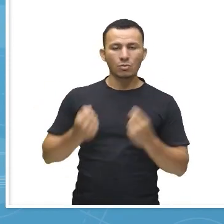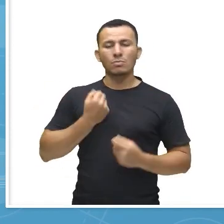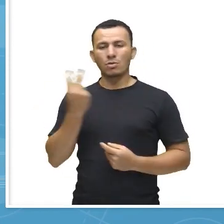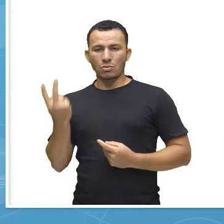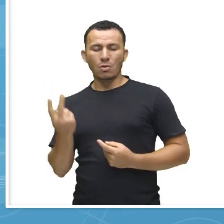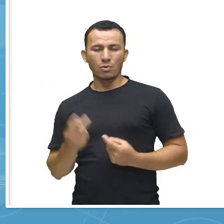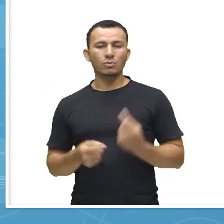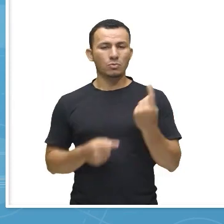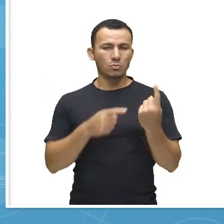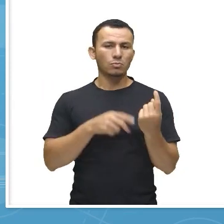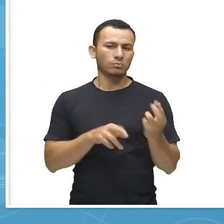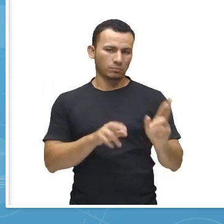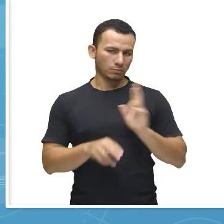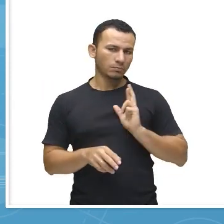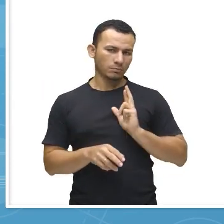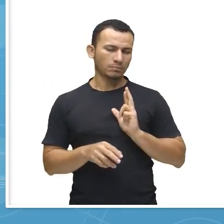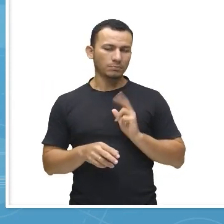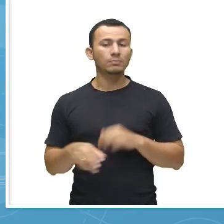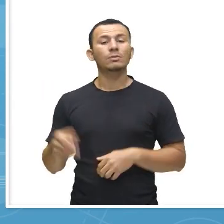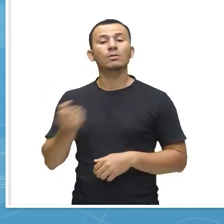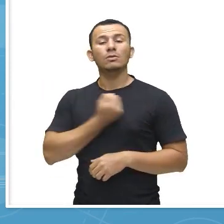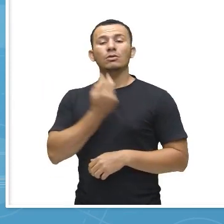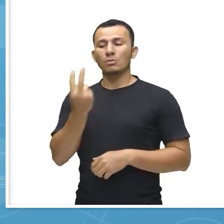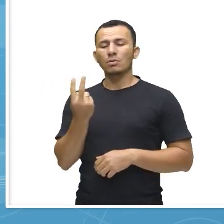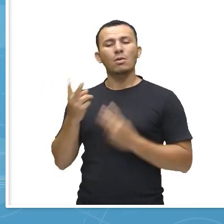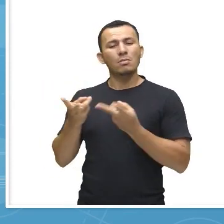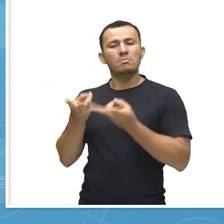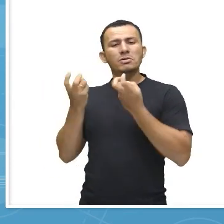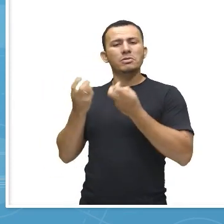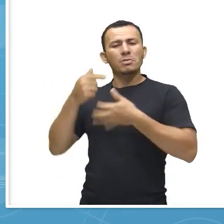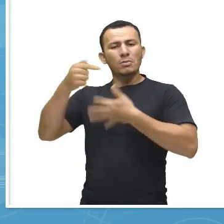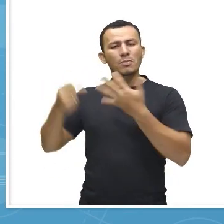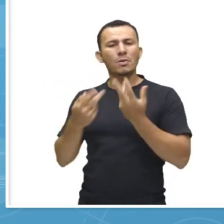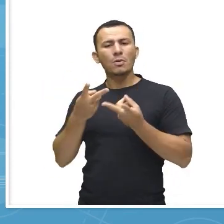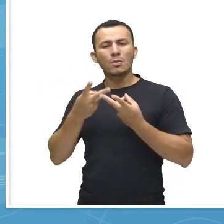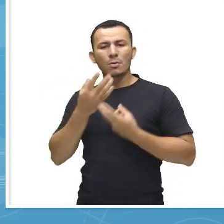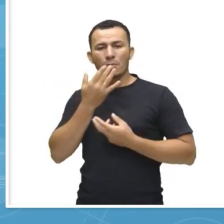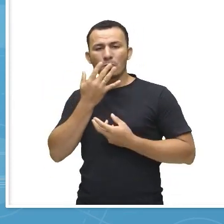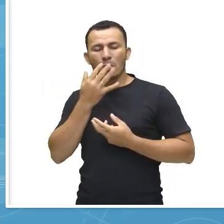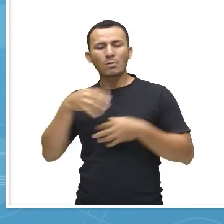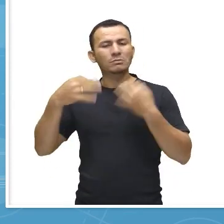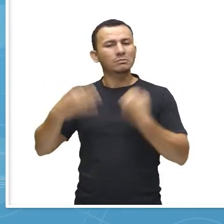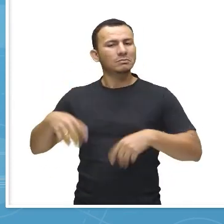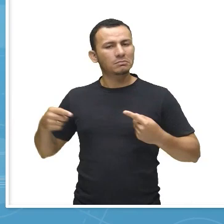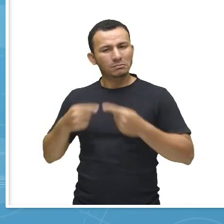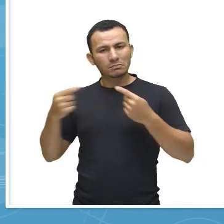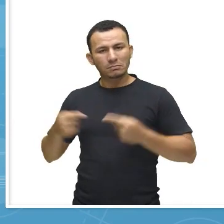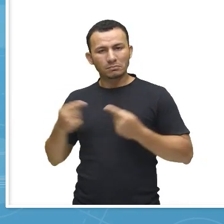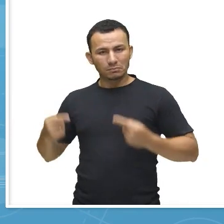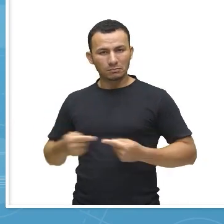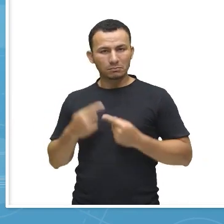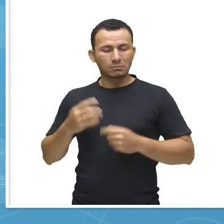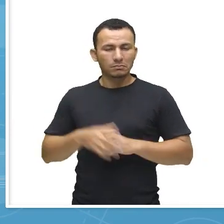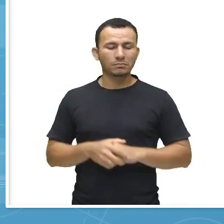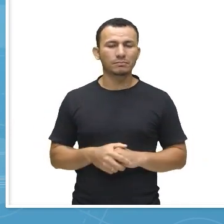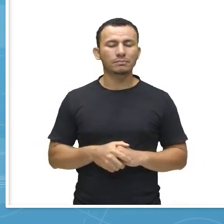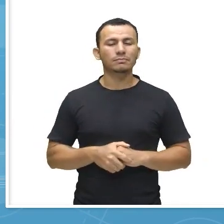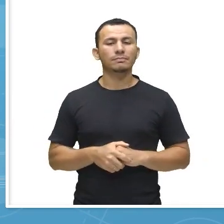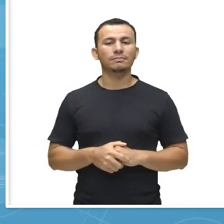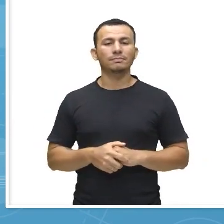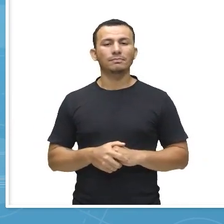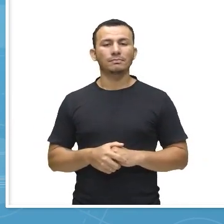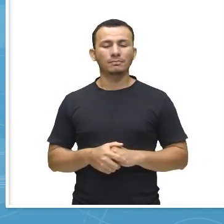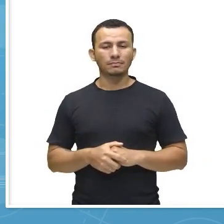conseguiu colocar aí tranquila a resposta, e a 2 identificou pelas cores, né? Ele participou ainda 2 vezes, que ele acreditou que não tinha passado